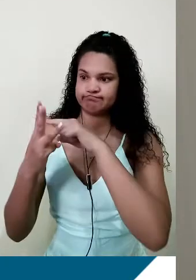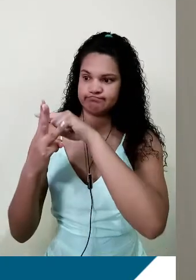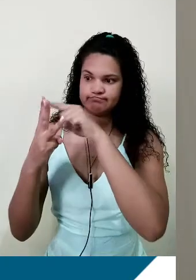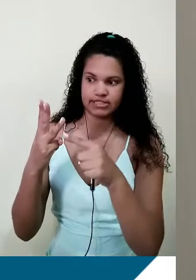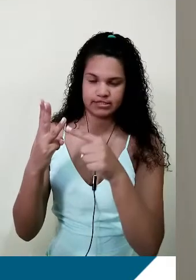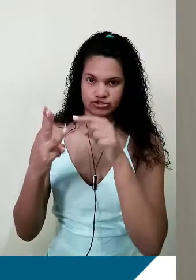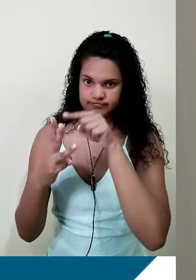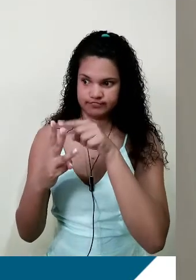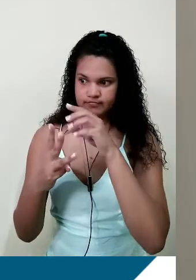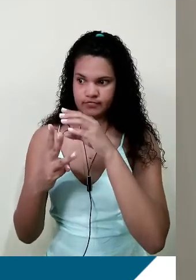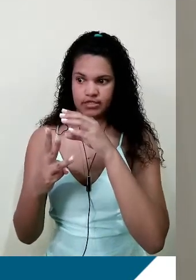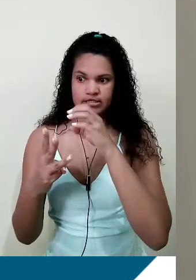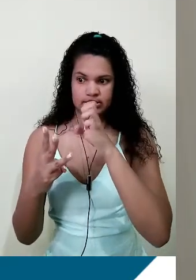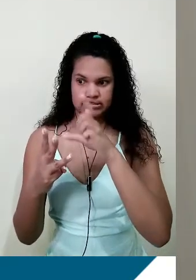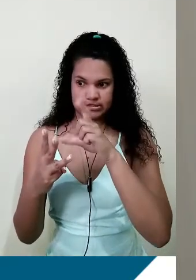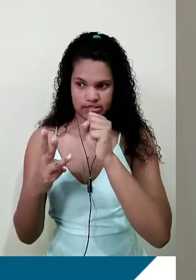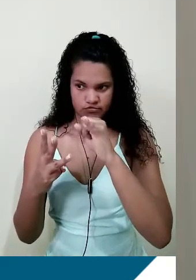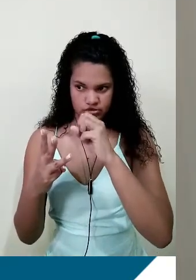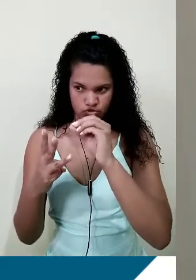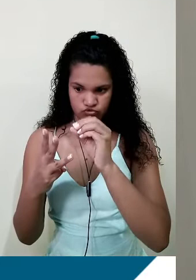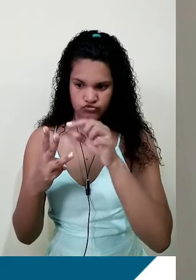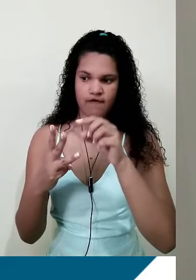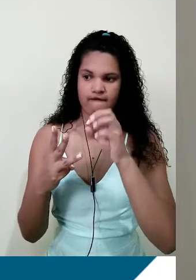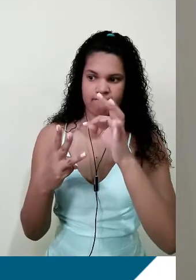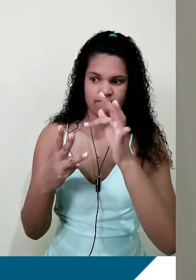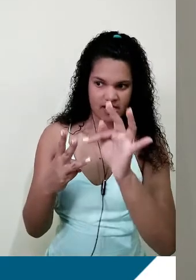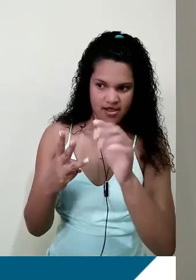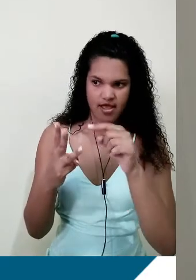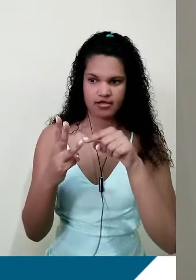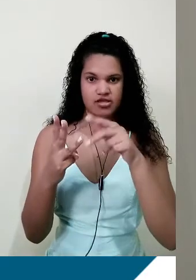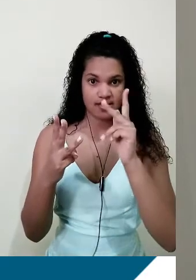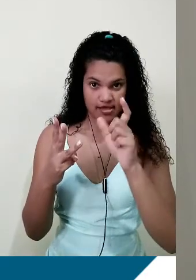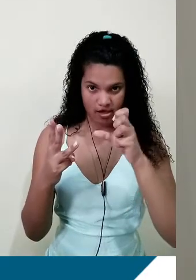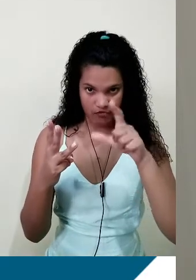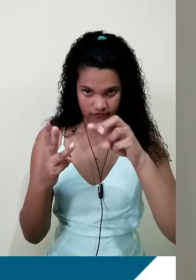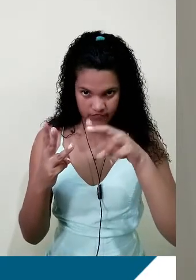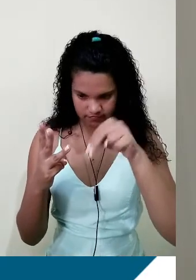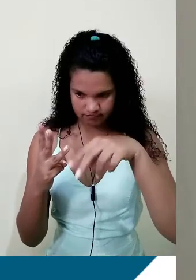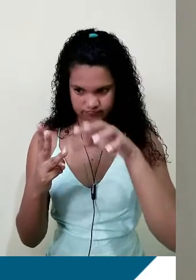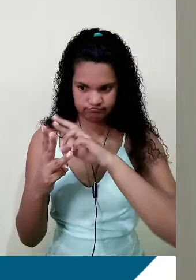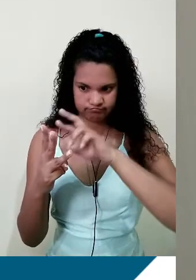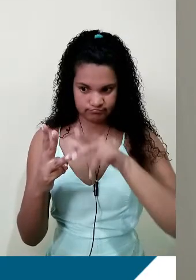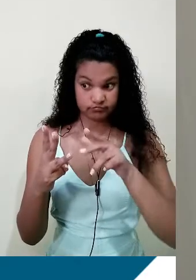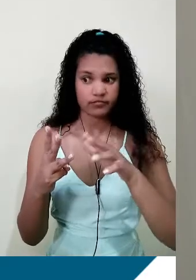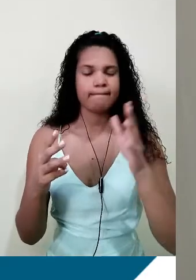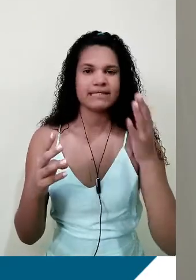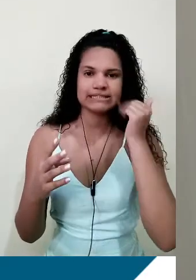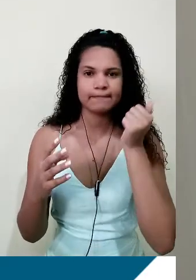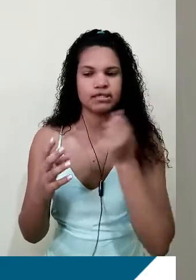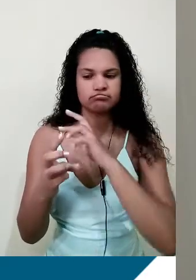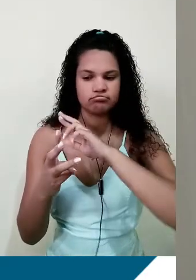termométricas principais. Para nós fazermos uma comparação entre elas, é importante que a gente